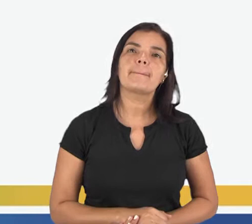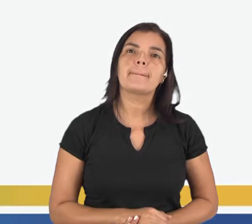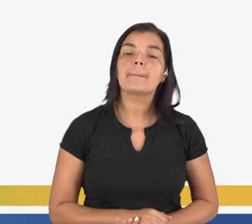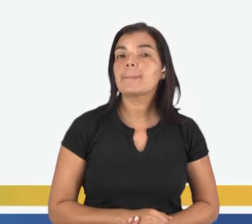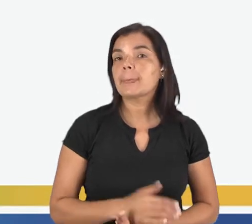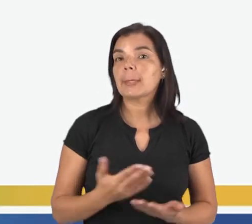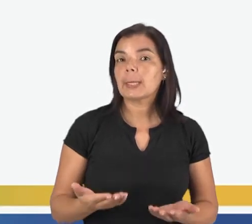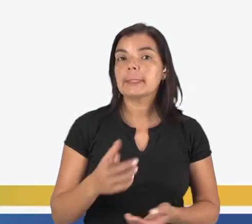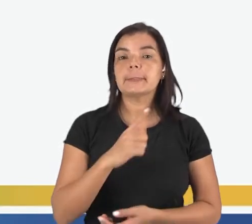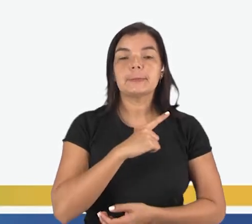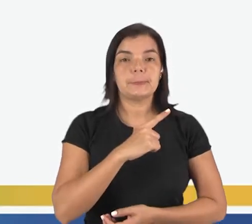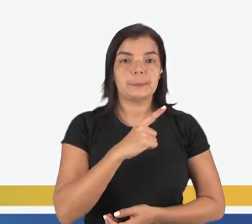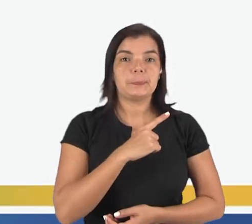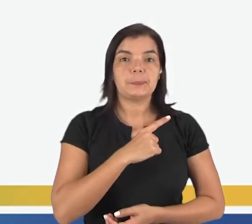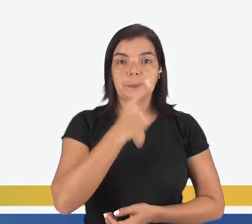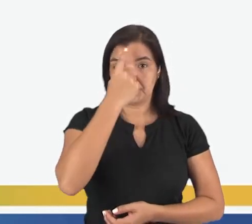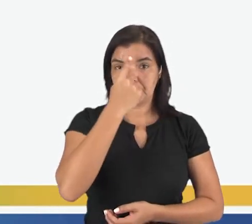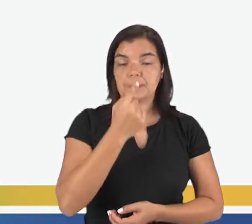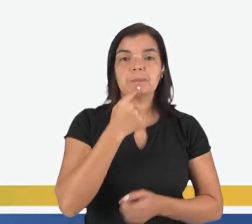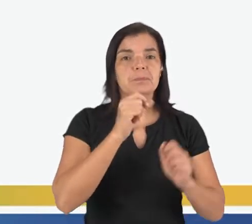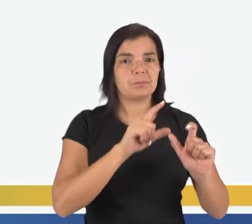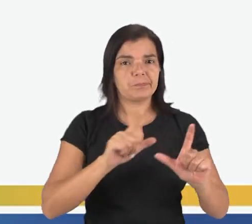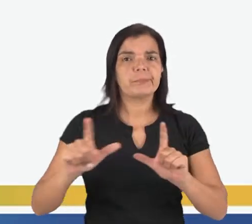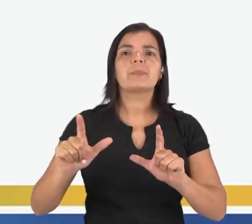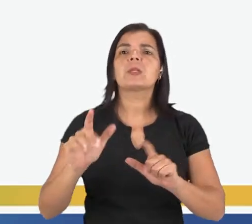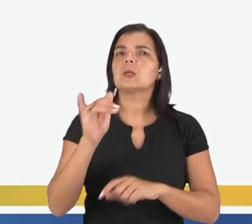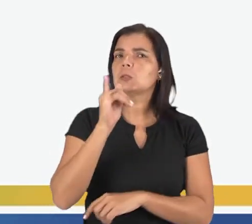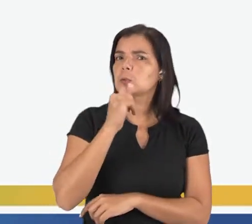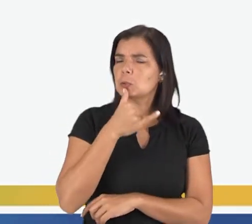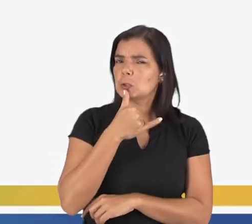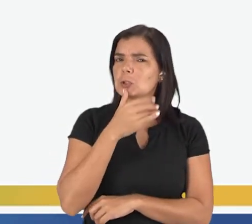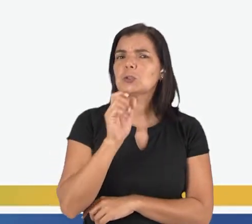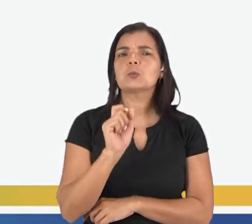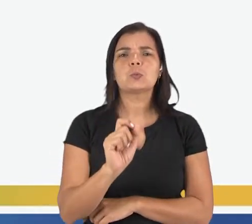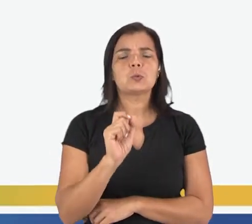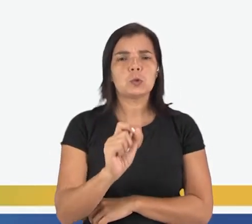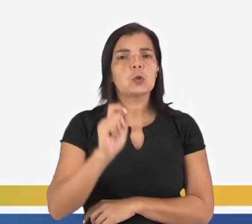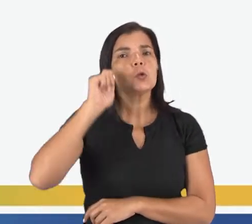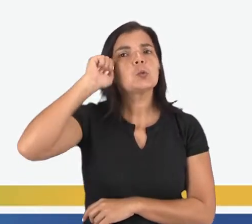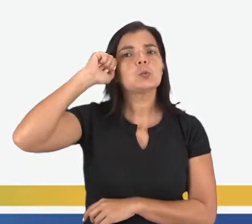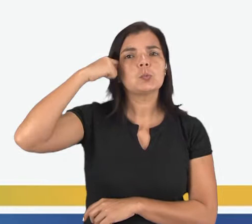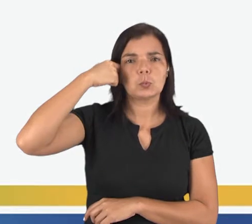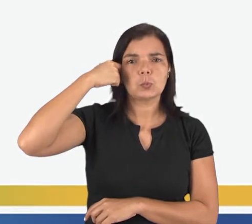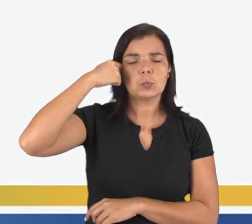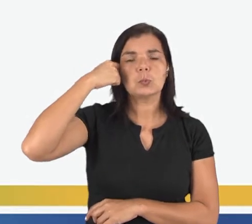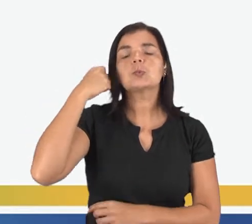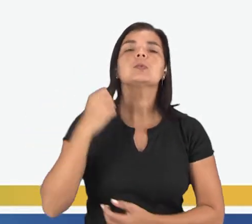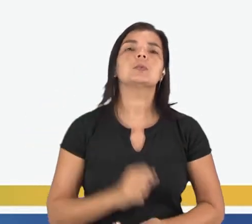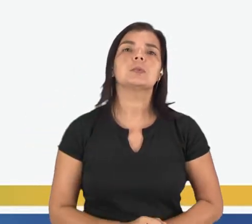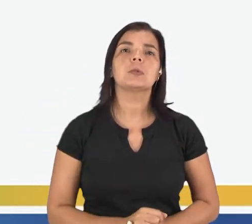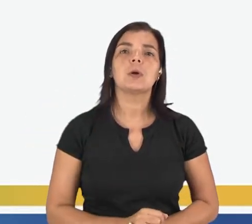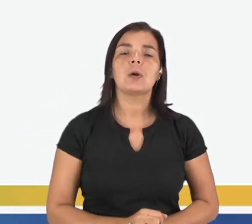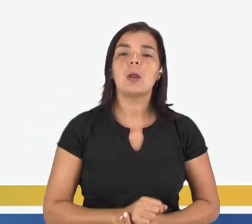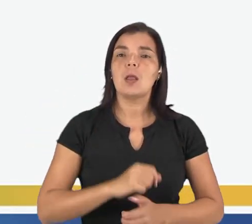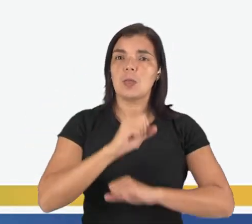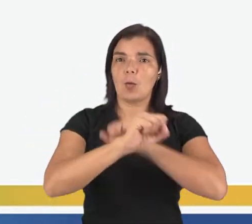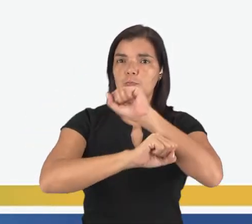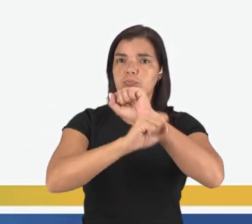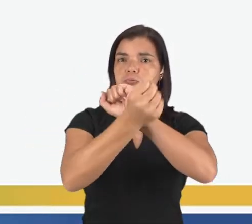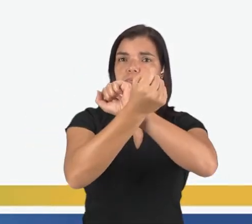E aí nós temos uma imagem bem forte, né? Que é de um negro. Ele está